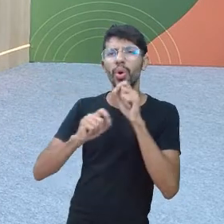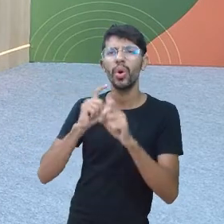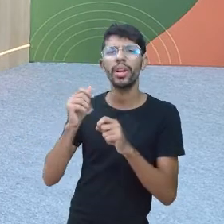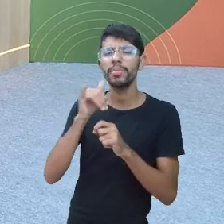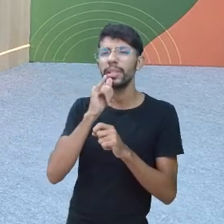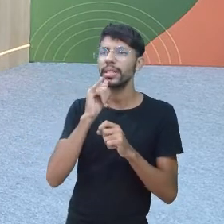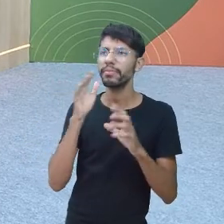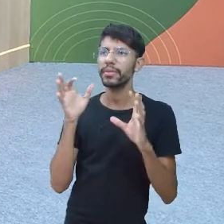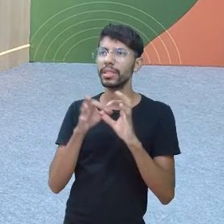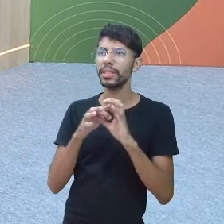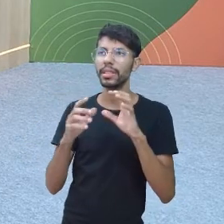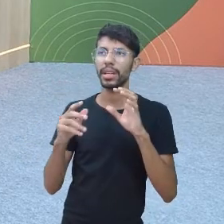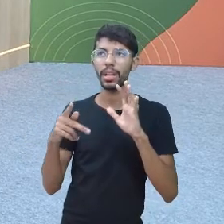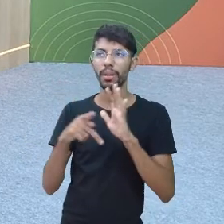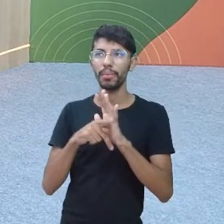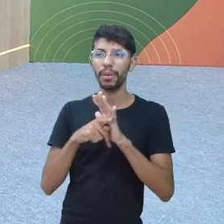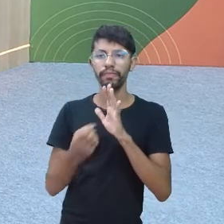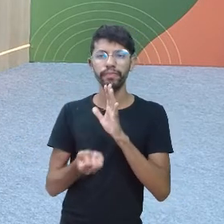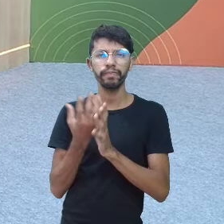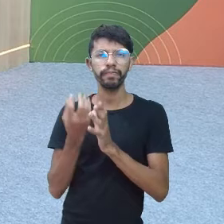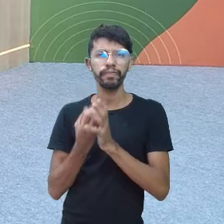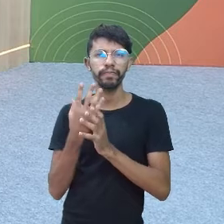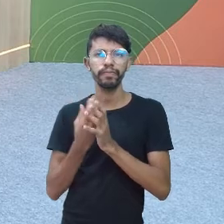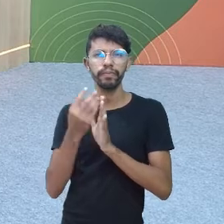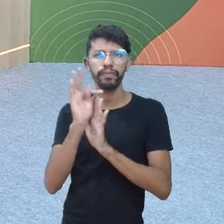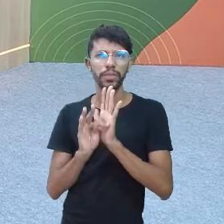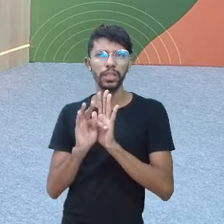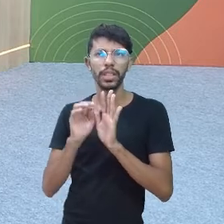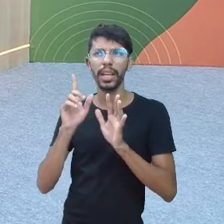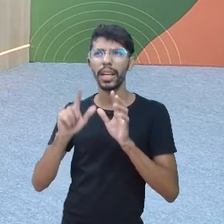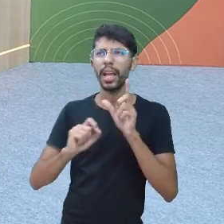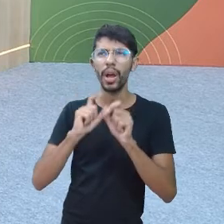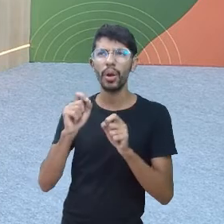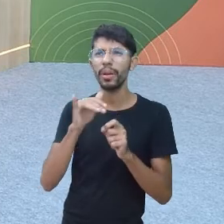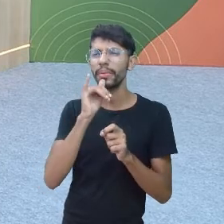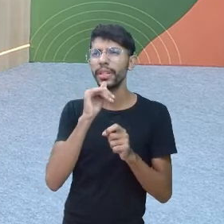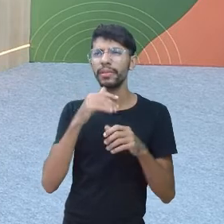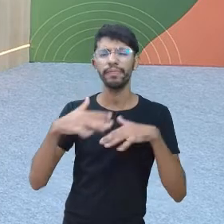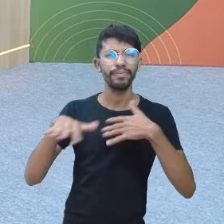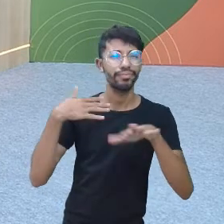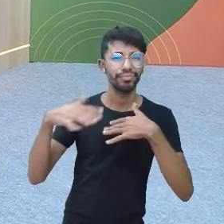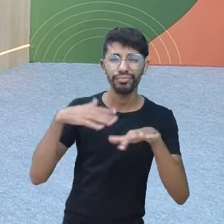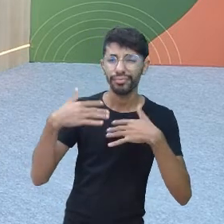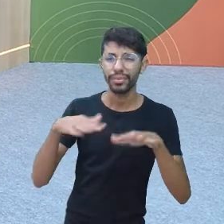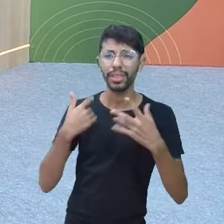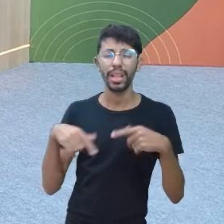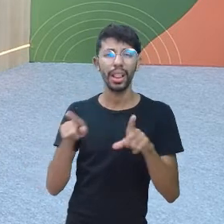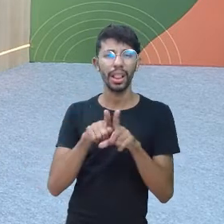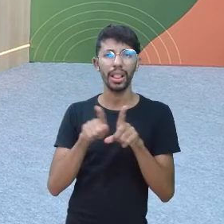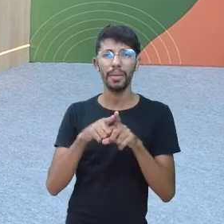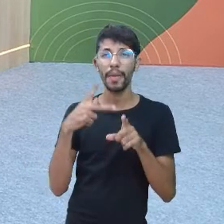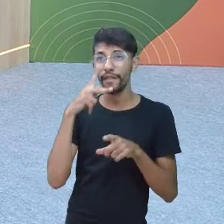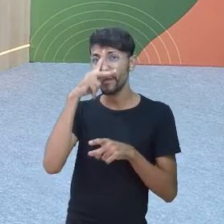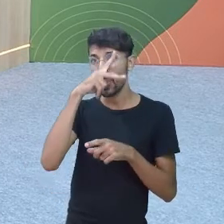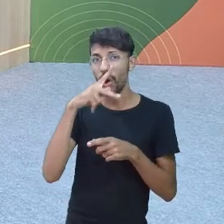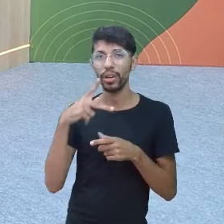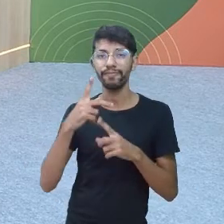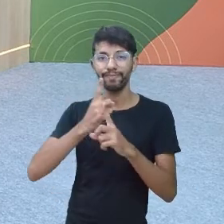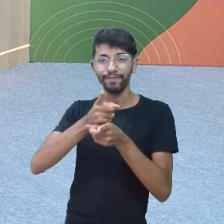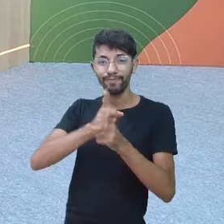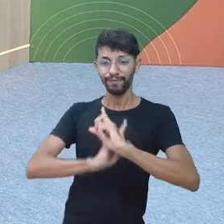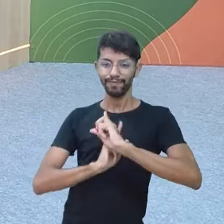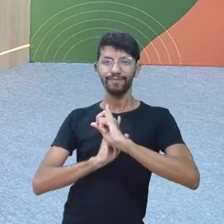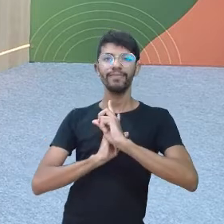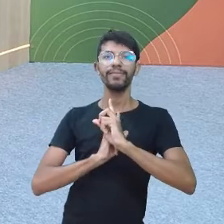sobre a sua própria produção, né? Que é uma produção desorganizada, que é uma produção muito forte, que a domina. Então,